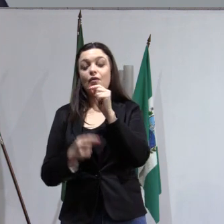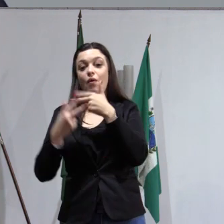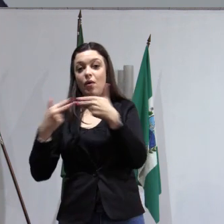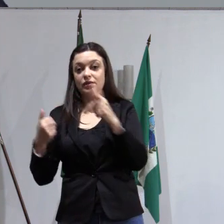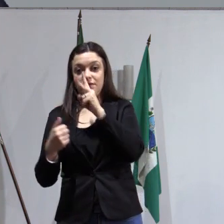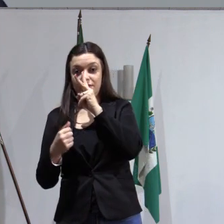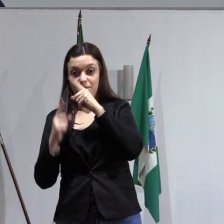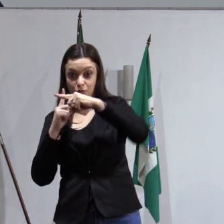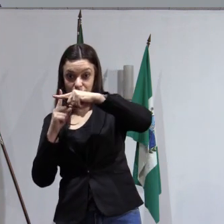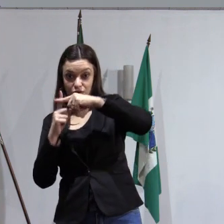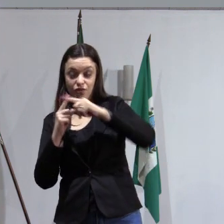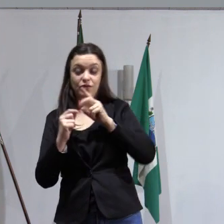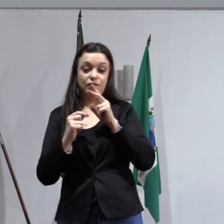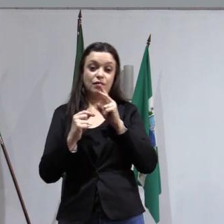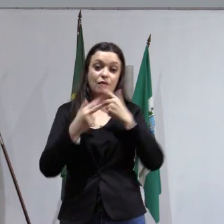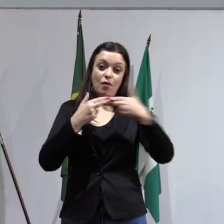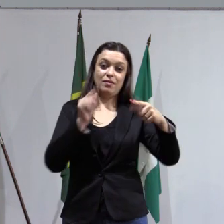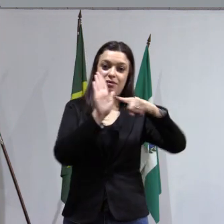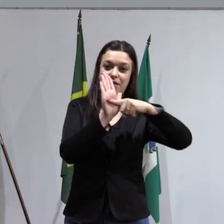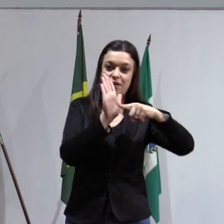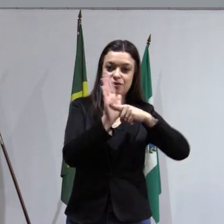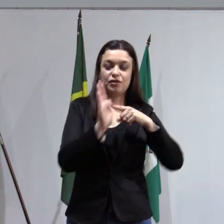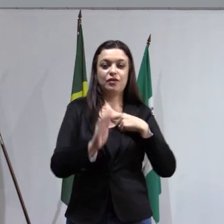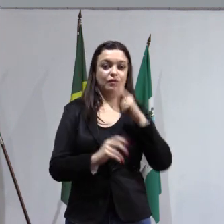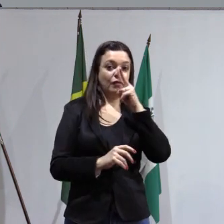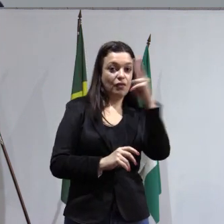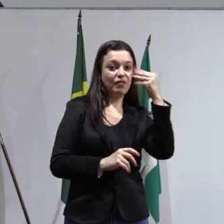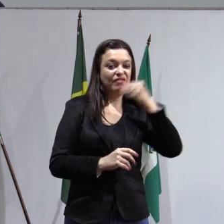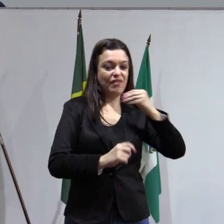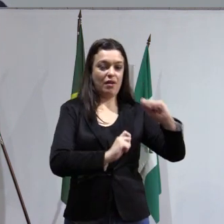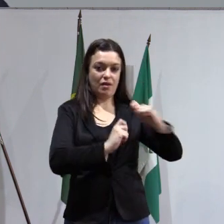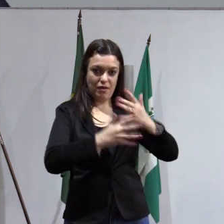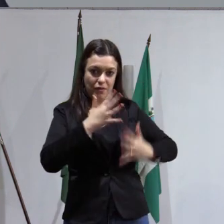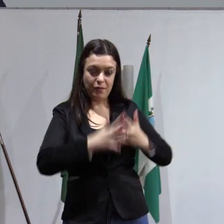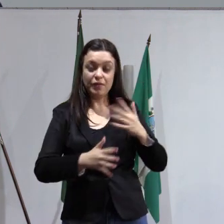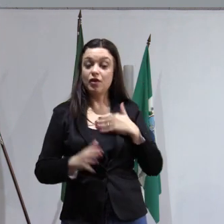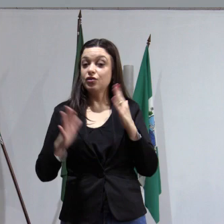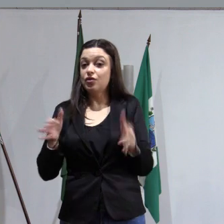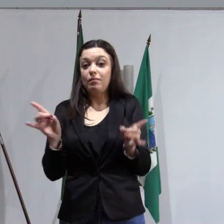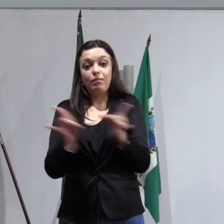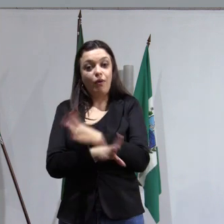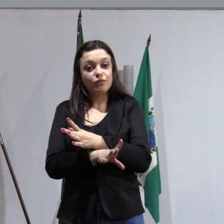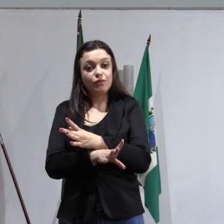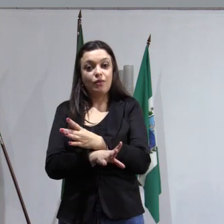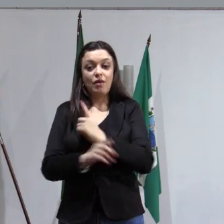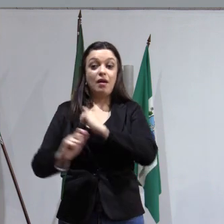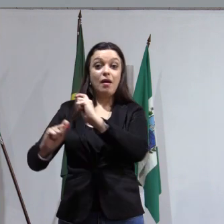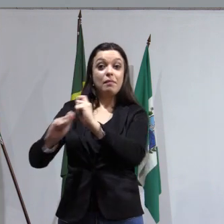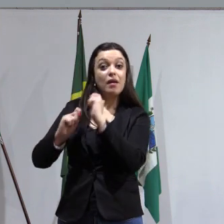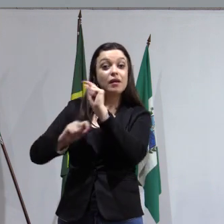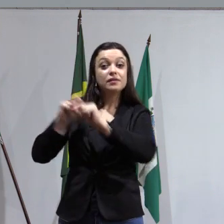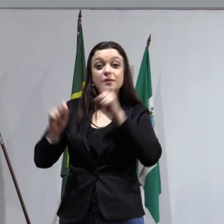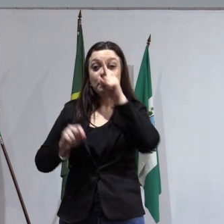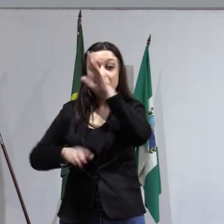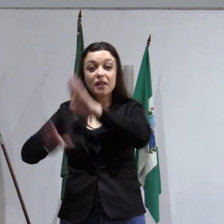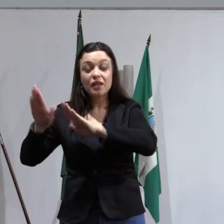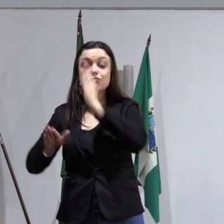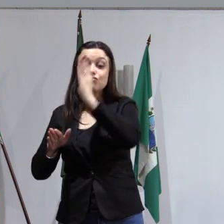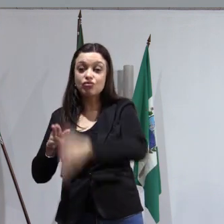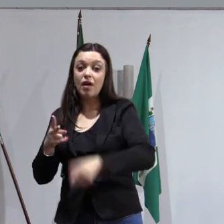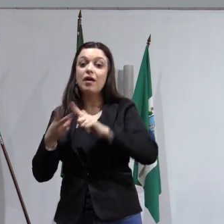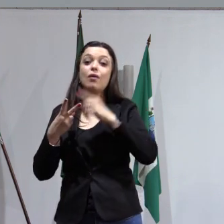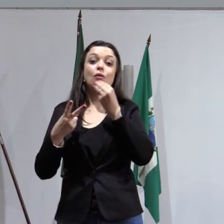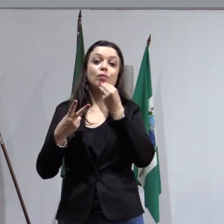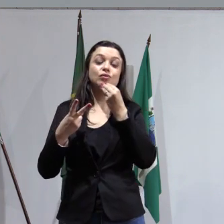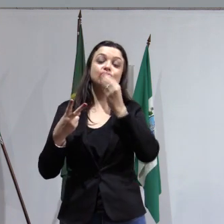estaríamos assumindo o Futuris. E as ameaças já foram bem faladas, há oportunidades para alguns também bem faladas.